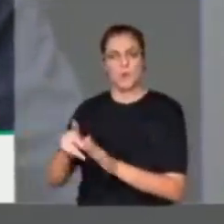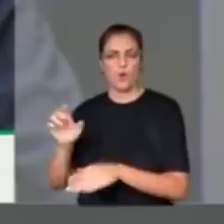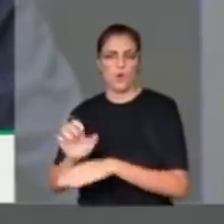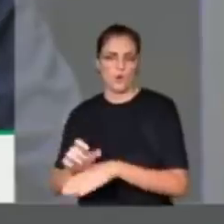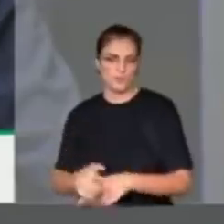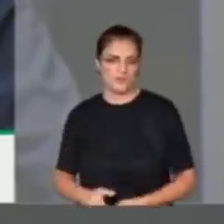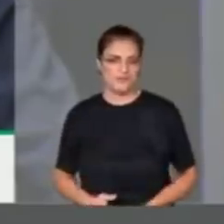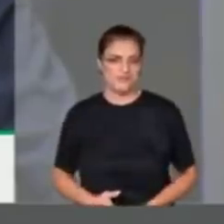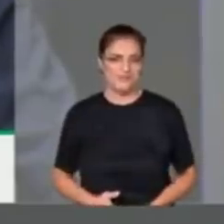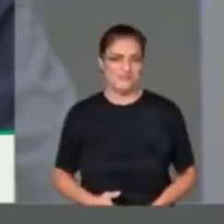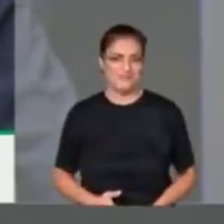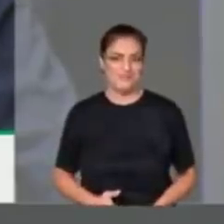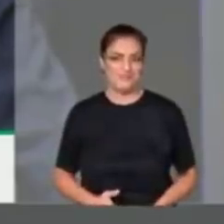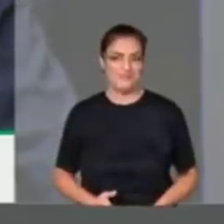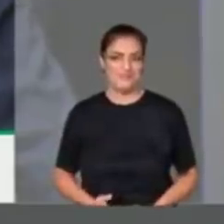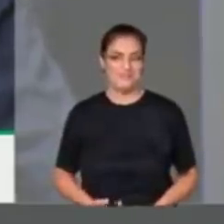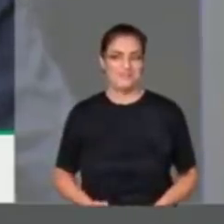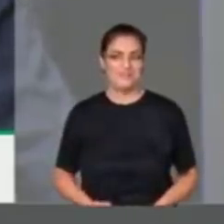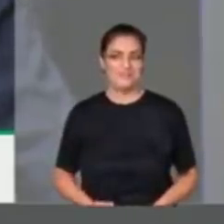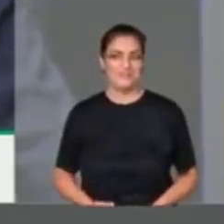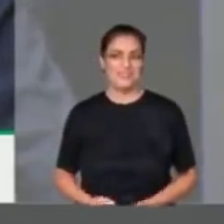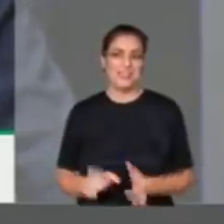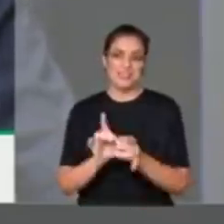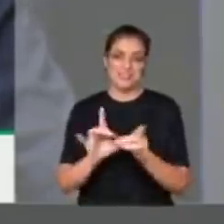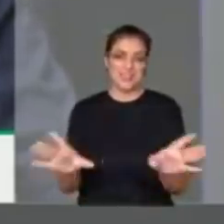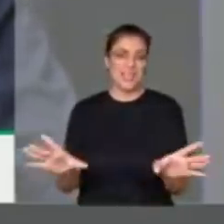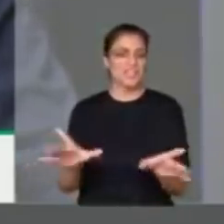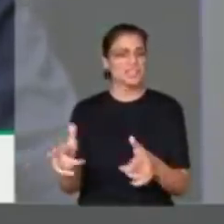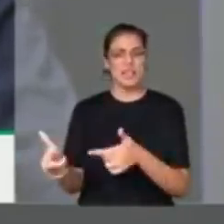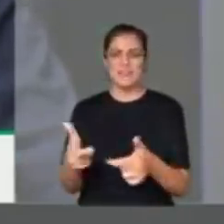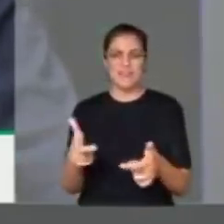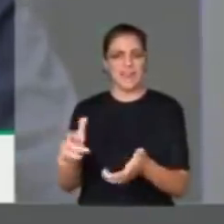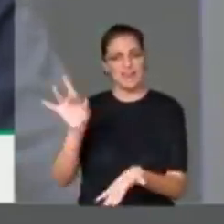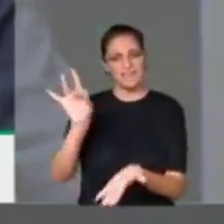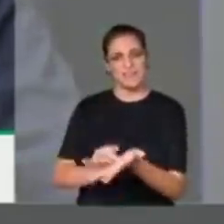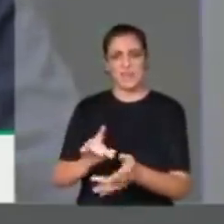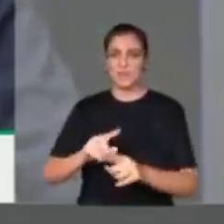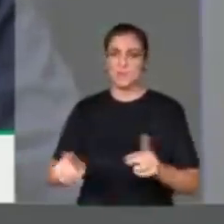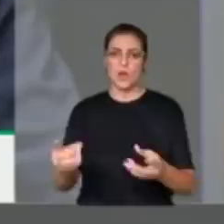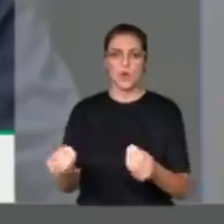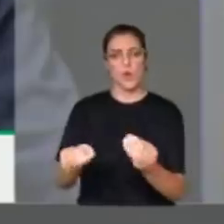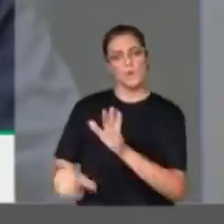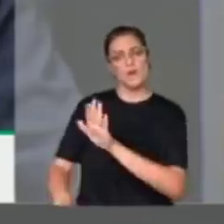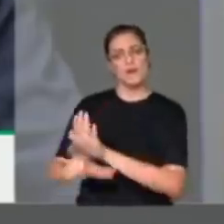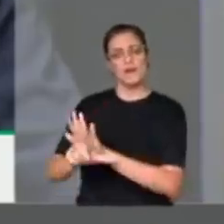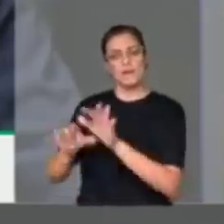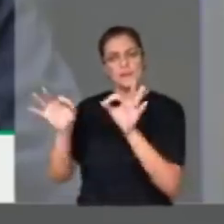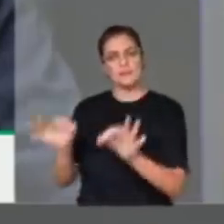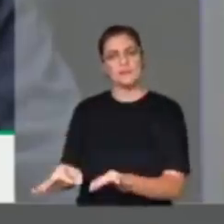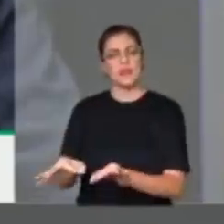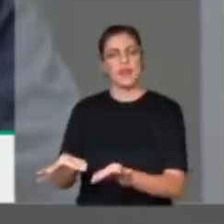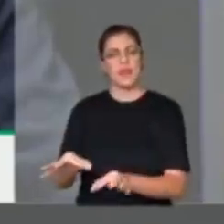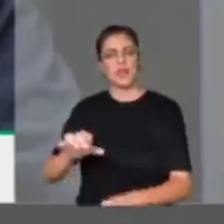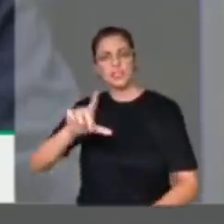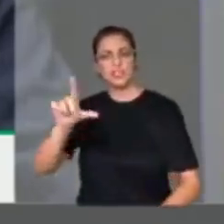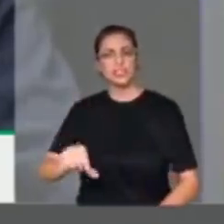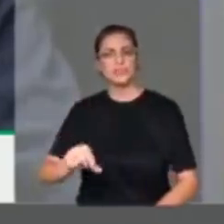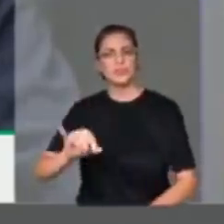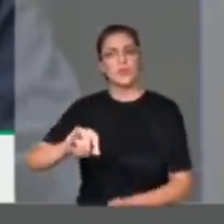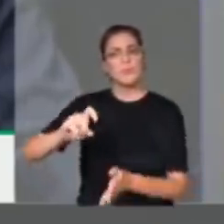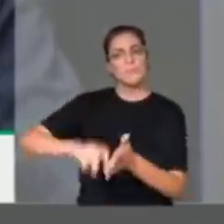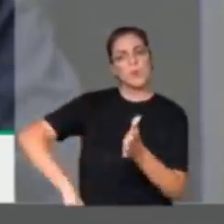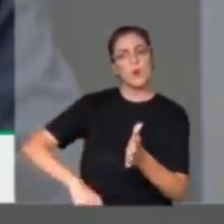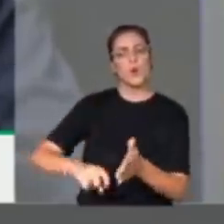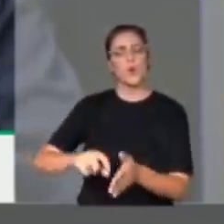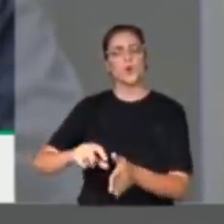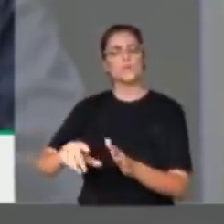pejorativo que é utilizado para os tributos, uma guerra legislativa, para ver quem é que promove a legislação menos burocrática, mais